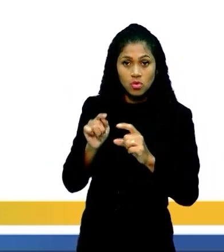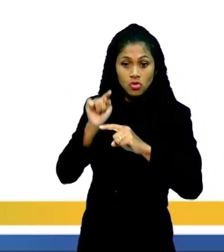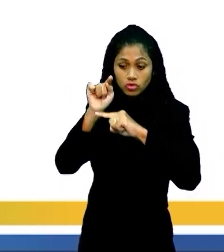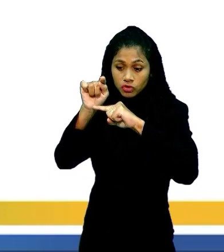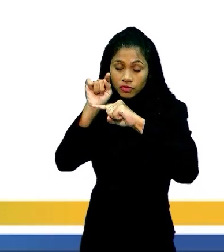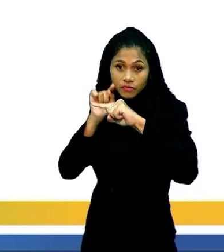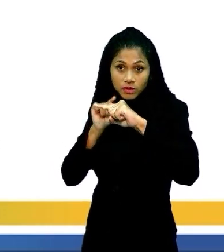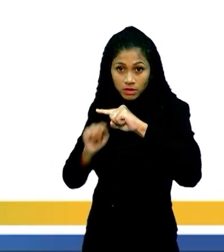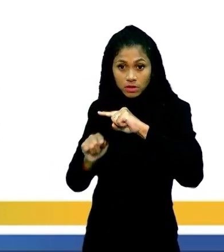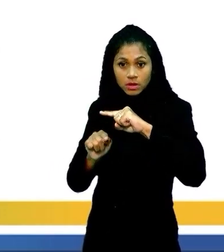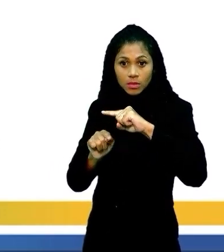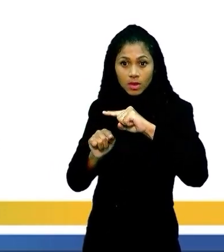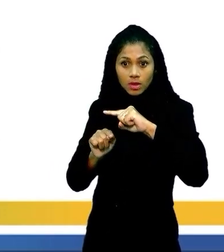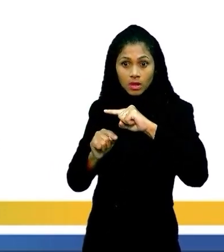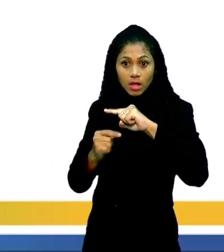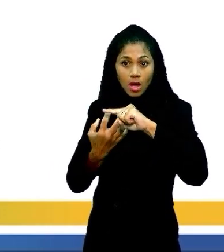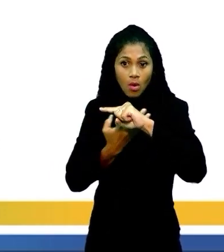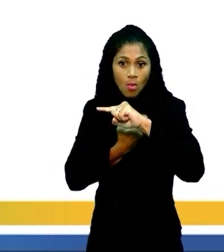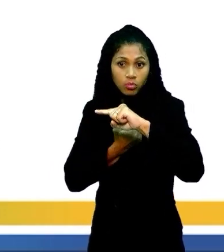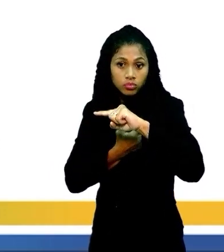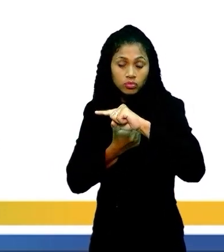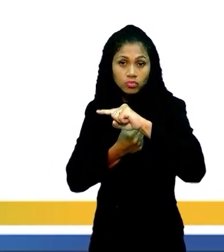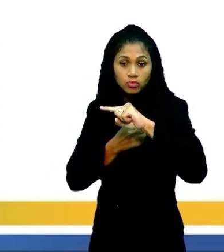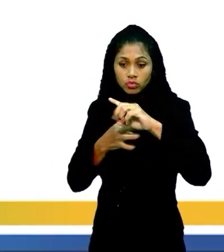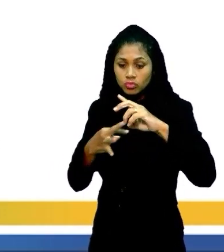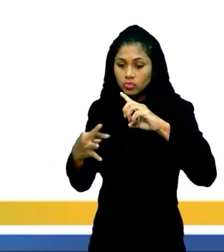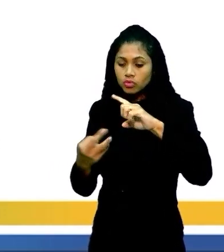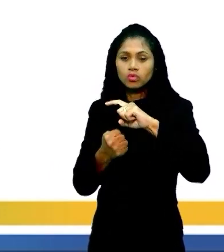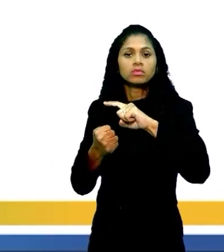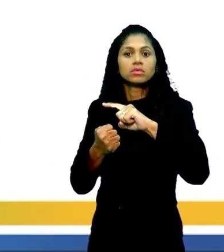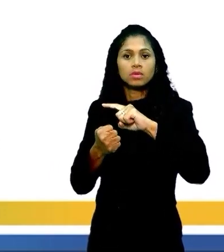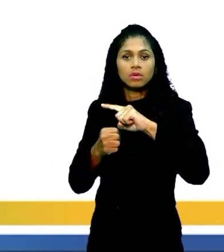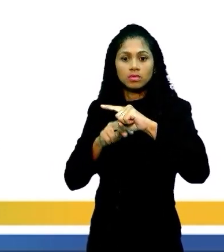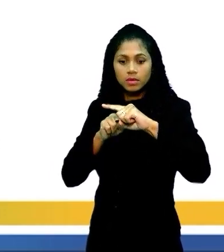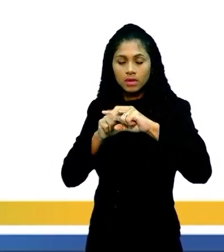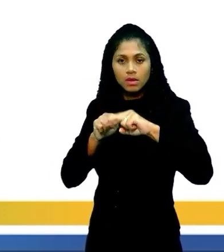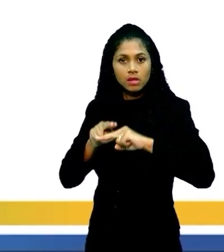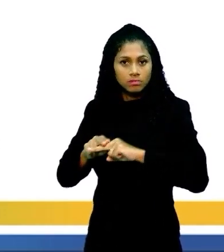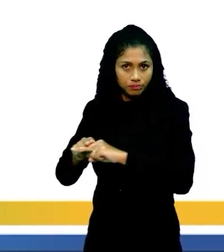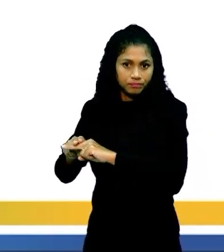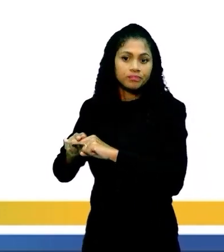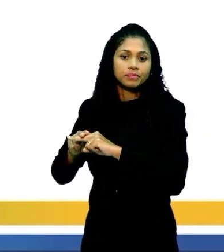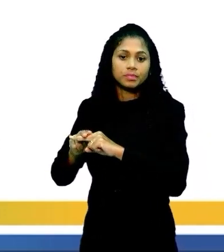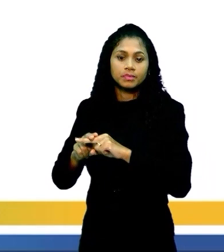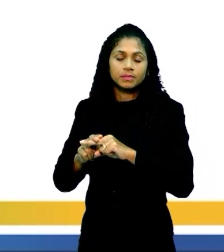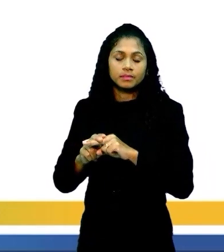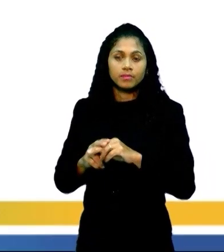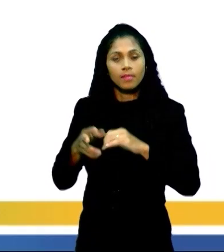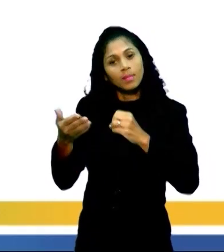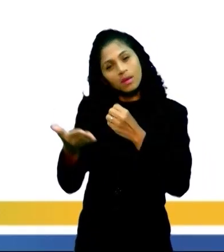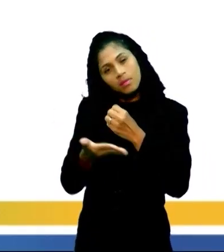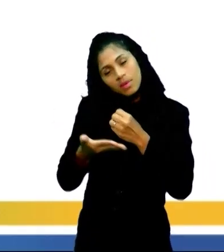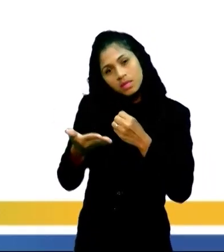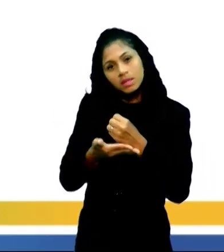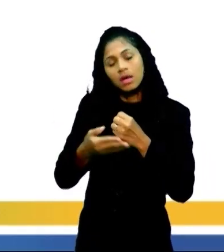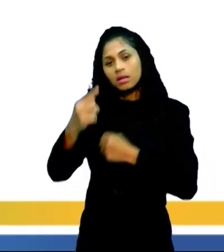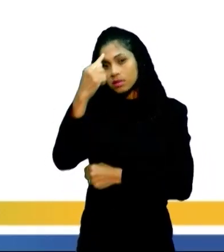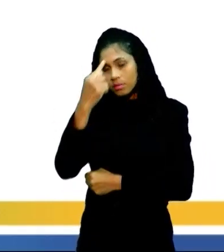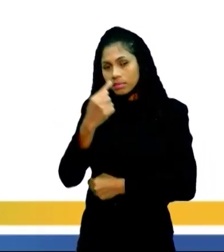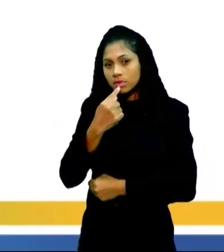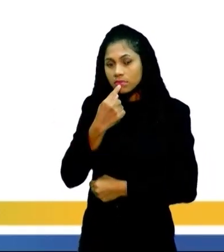de assentos. O que fica fácil, certo? De acordo com a imagem que